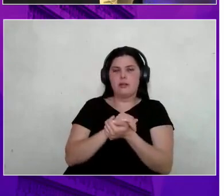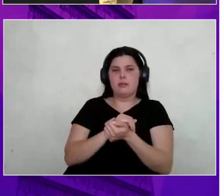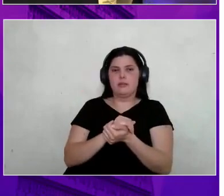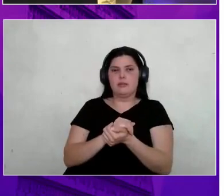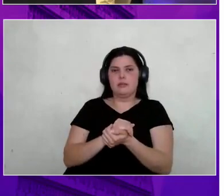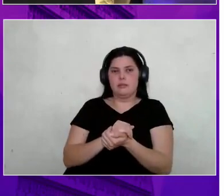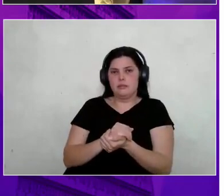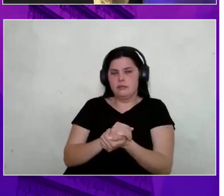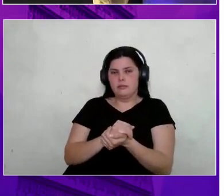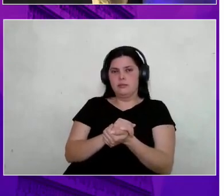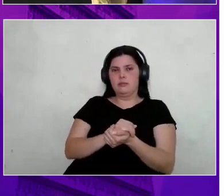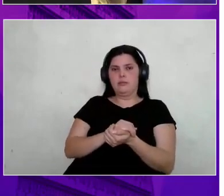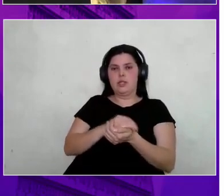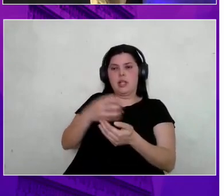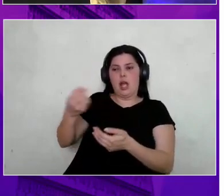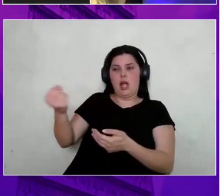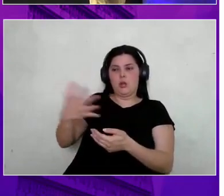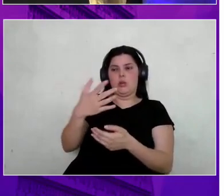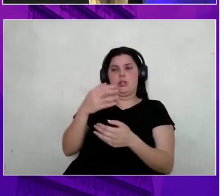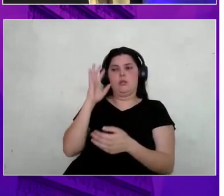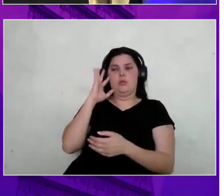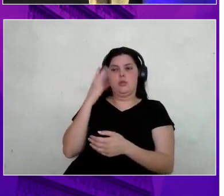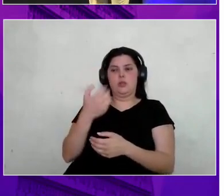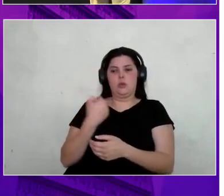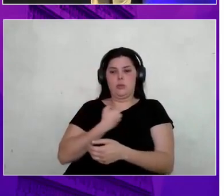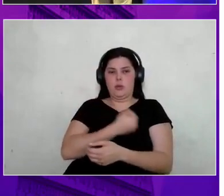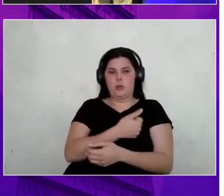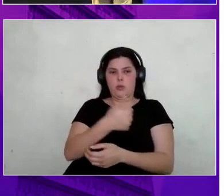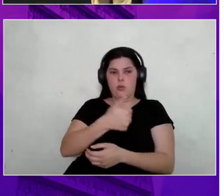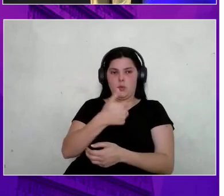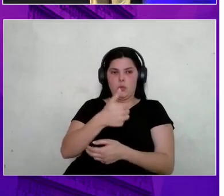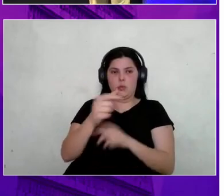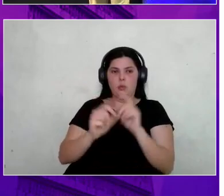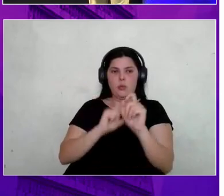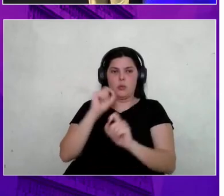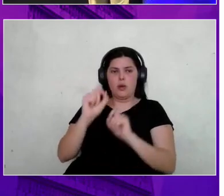esse upgrade da solução 1, foi basicamente